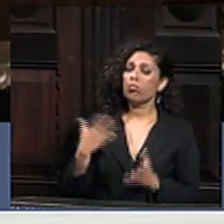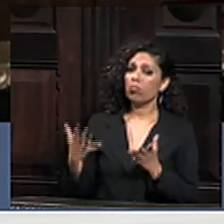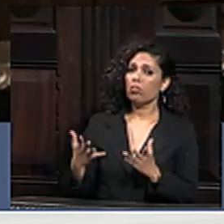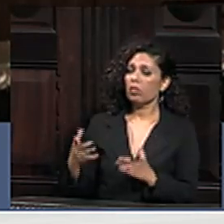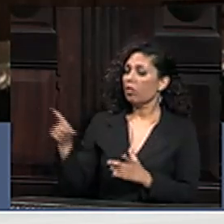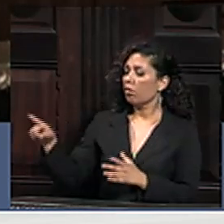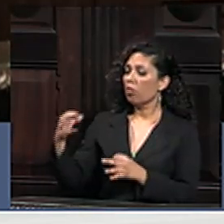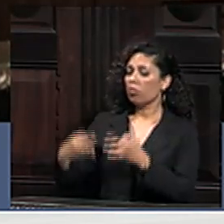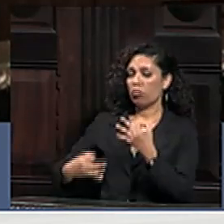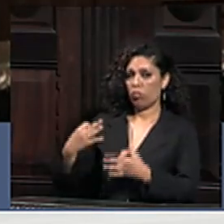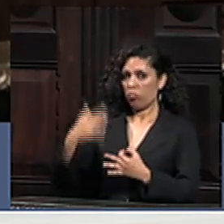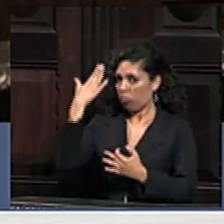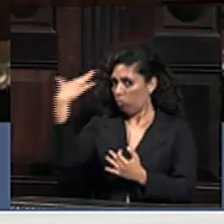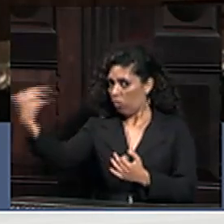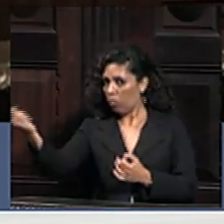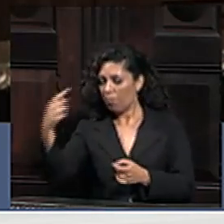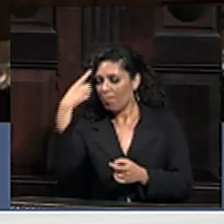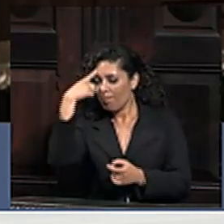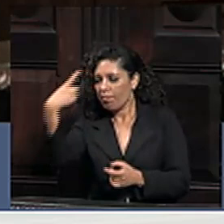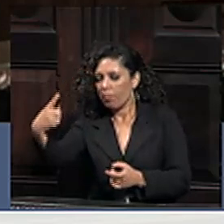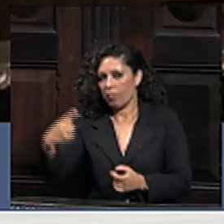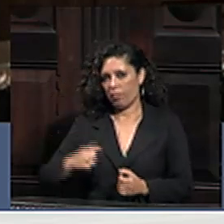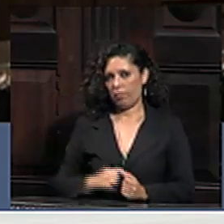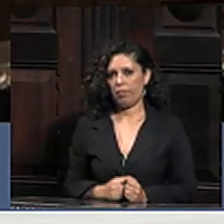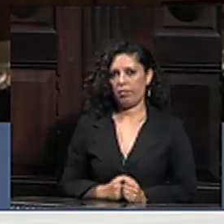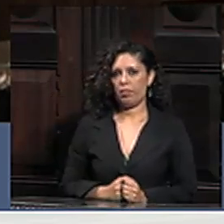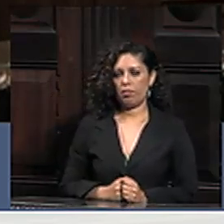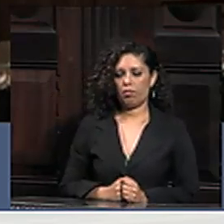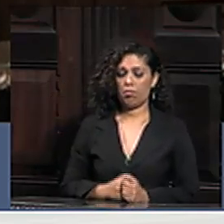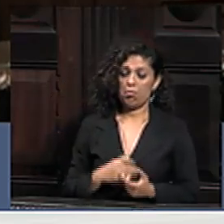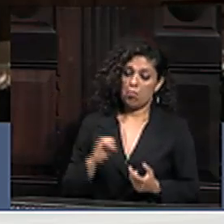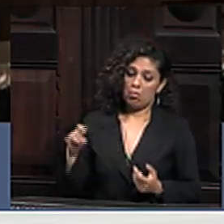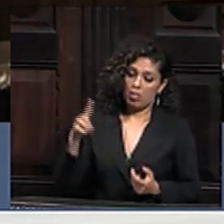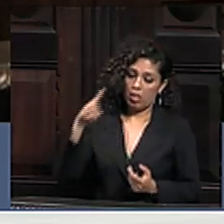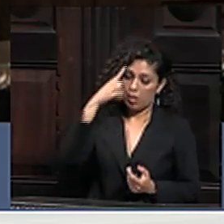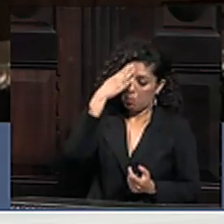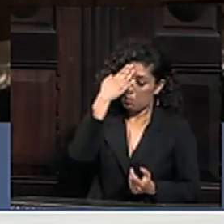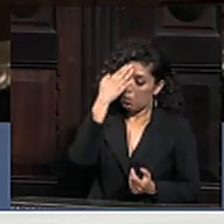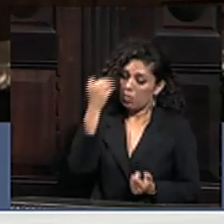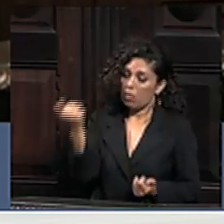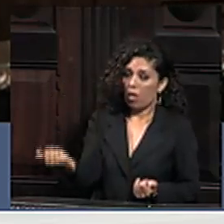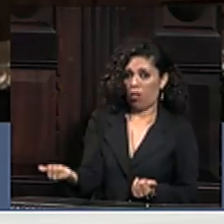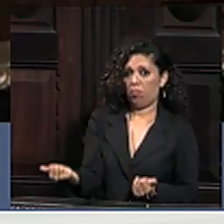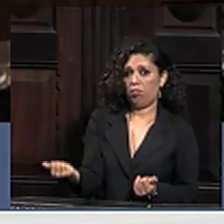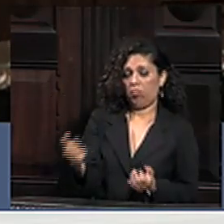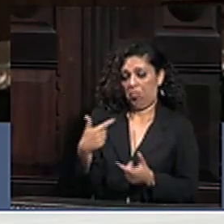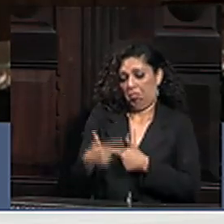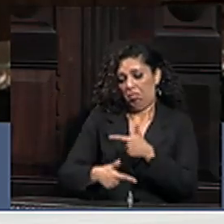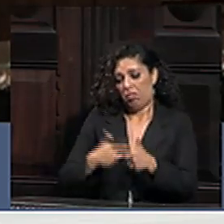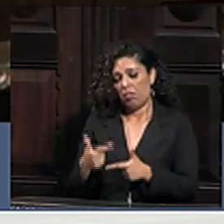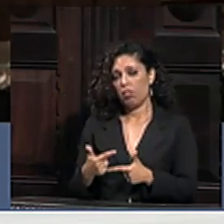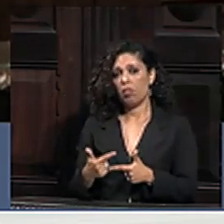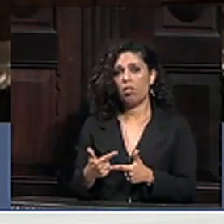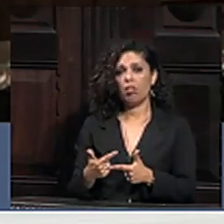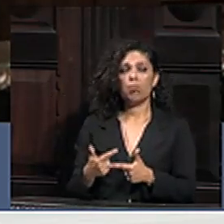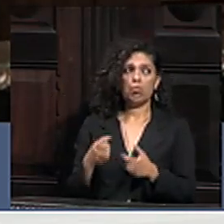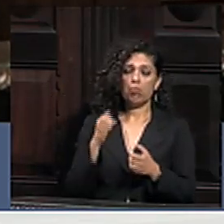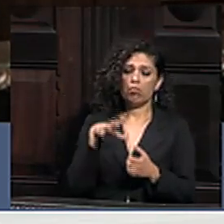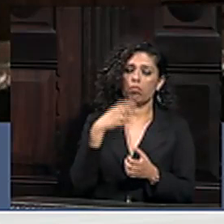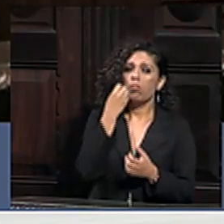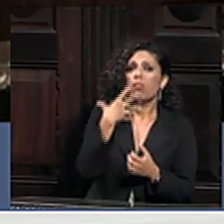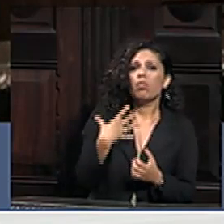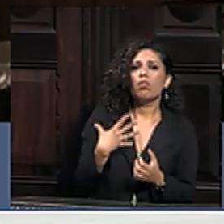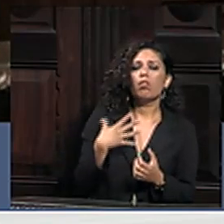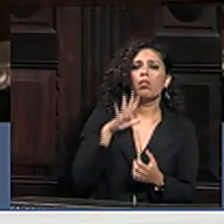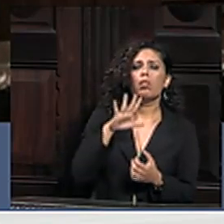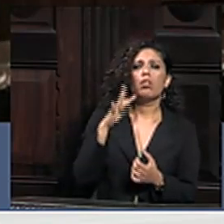orientação. E se foi essa orientação, acho importante que